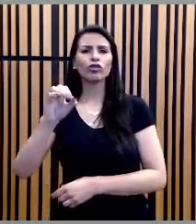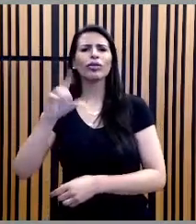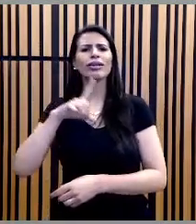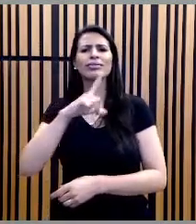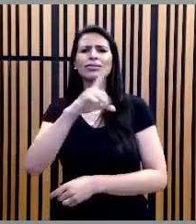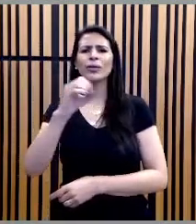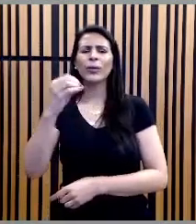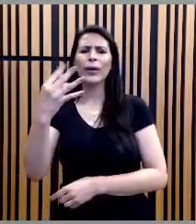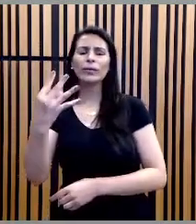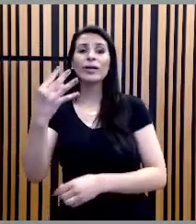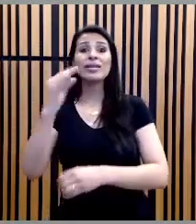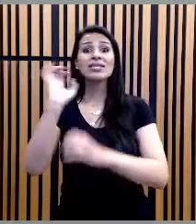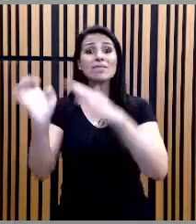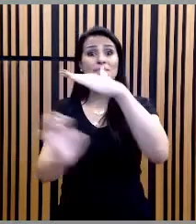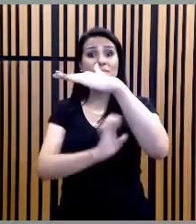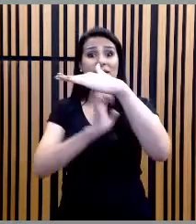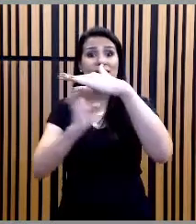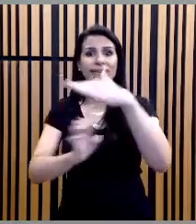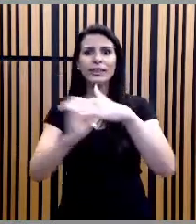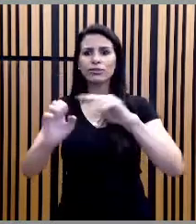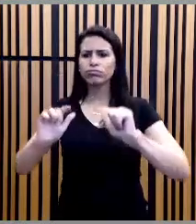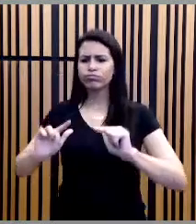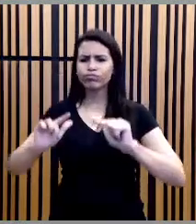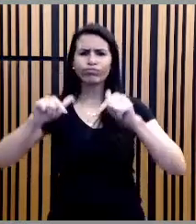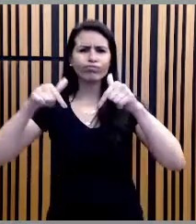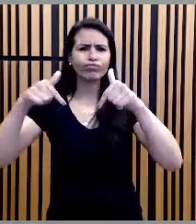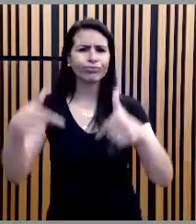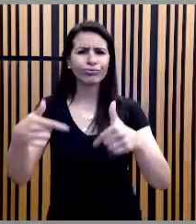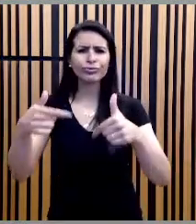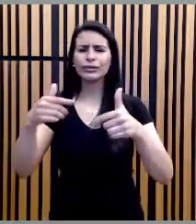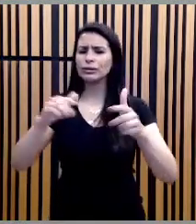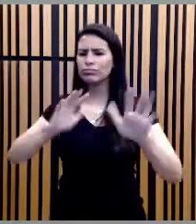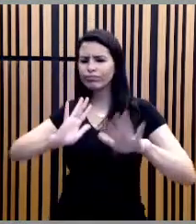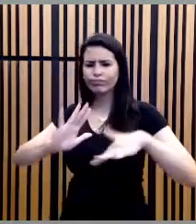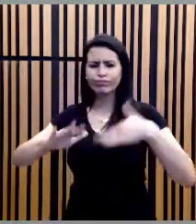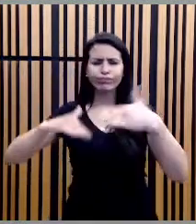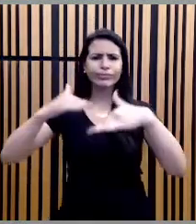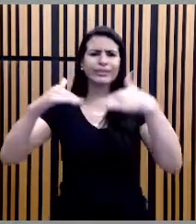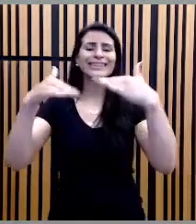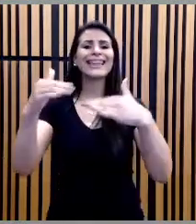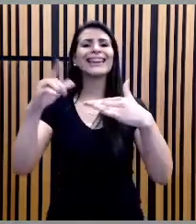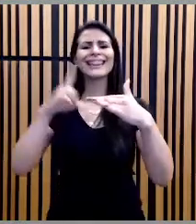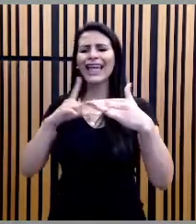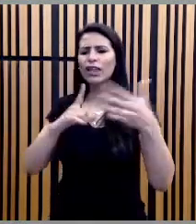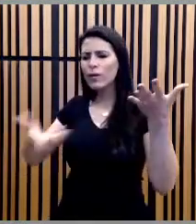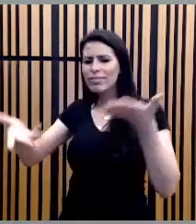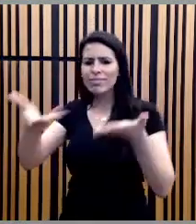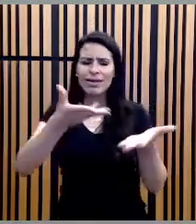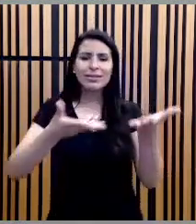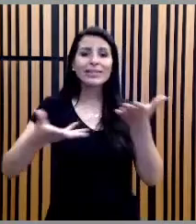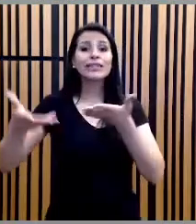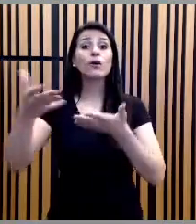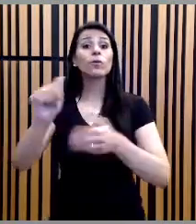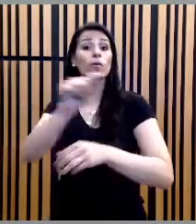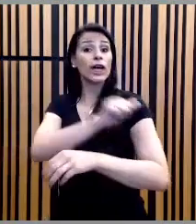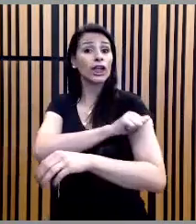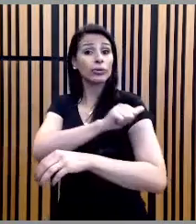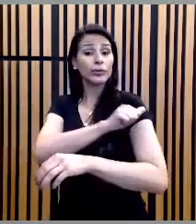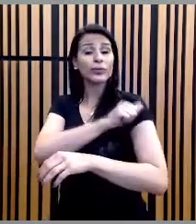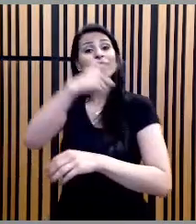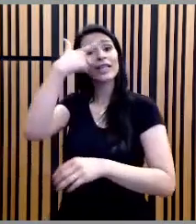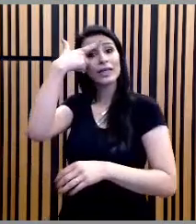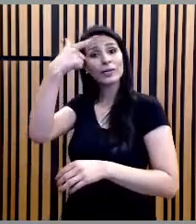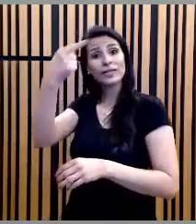empresas produzindo, trabalhando, tendo essa interação com os alunos aí da graduação,